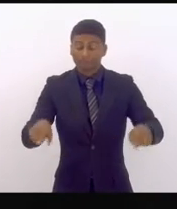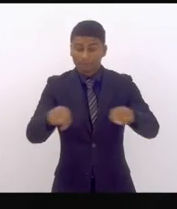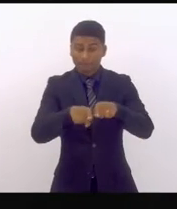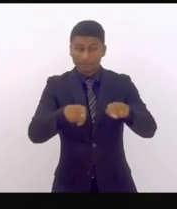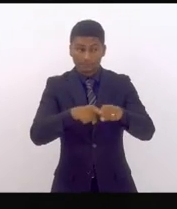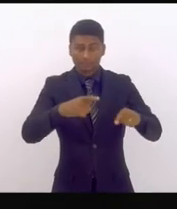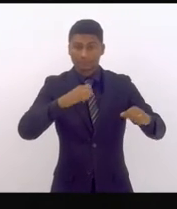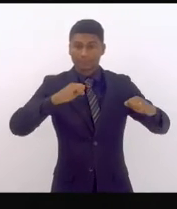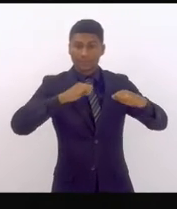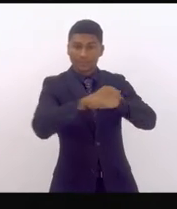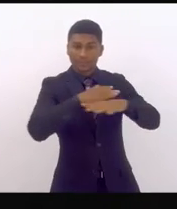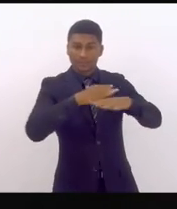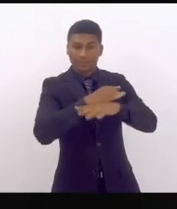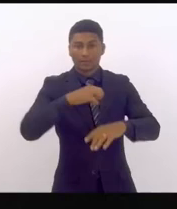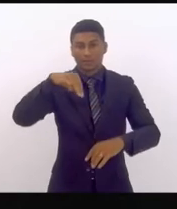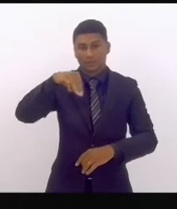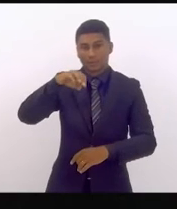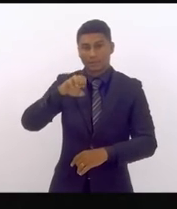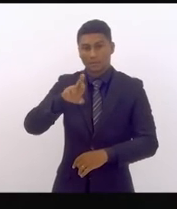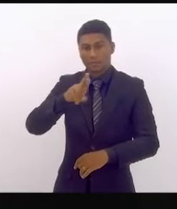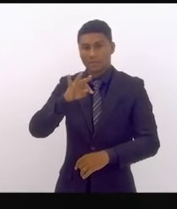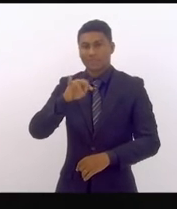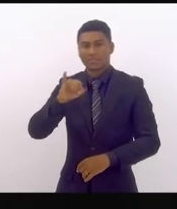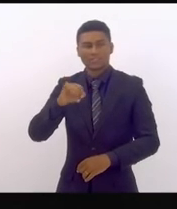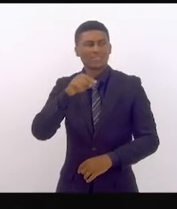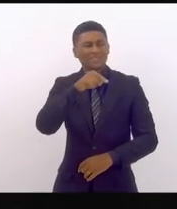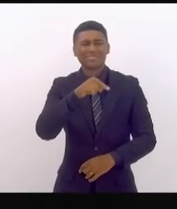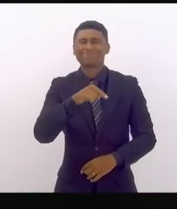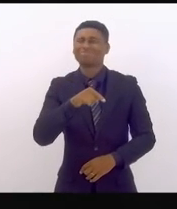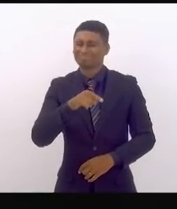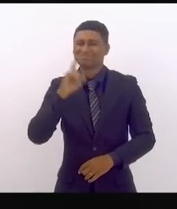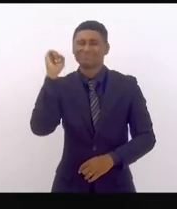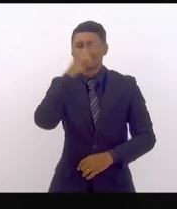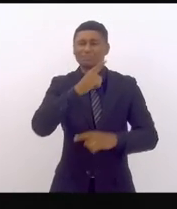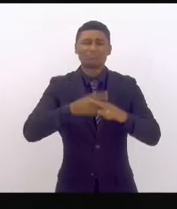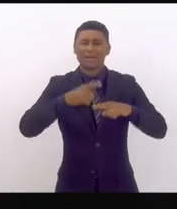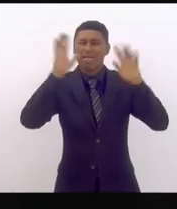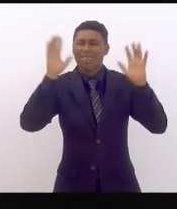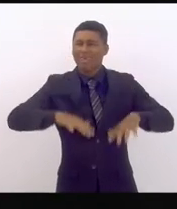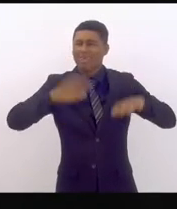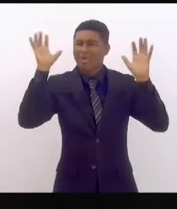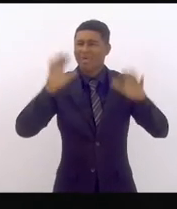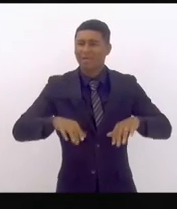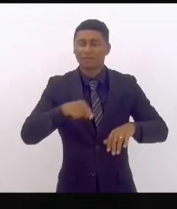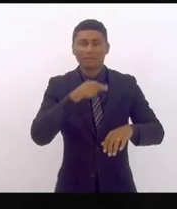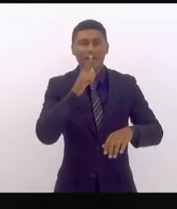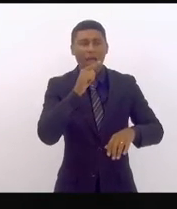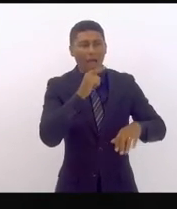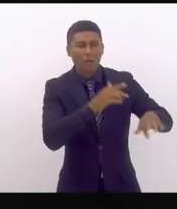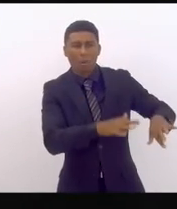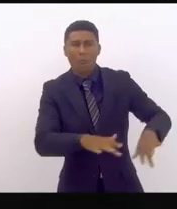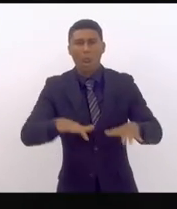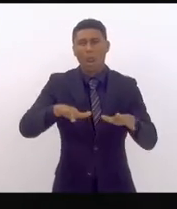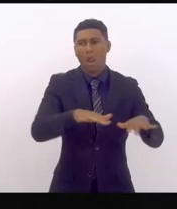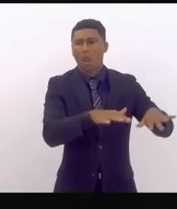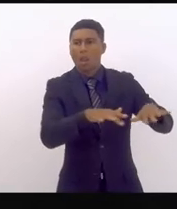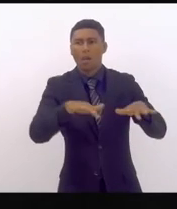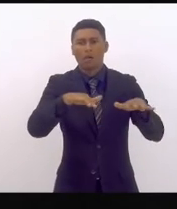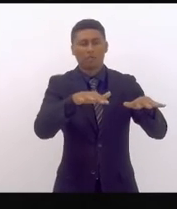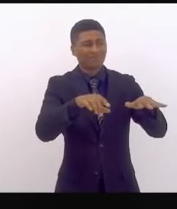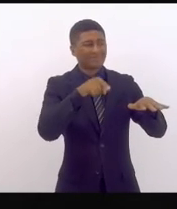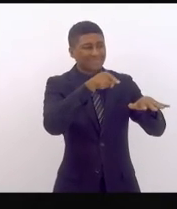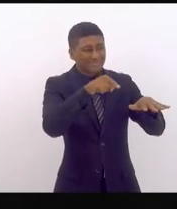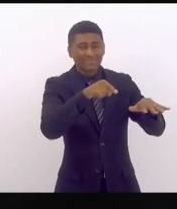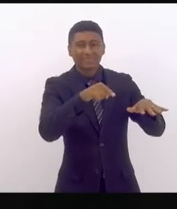muito quais fortes chuvas que tinha Rios Córregos Valões que há mais de 12 anos não eram